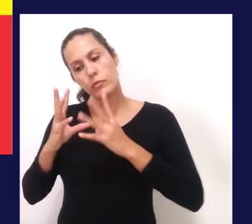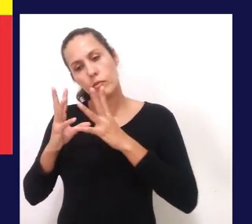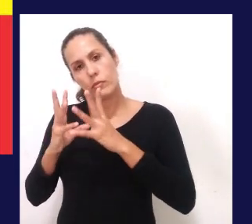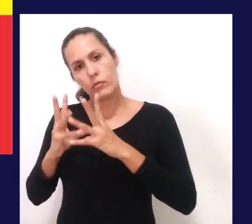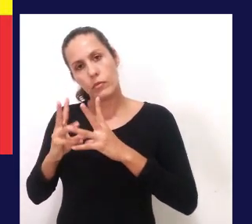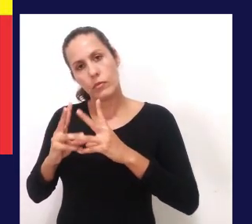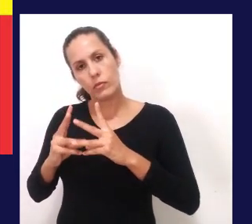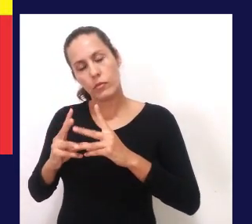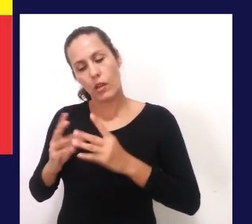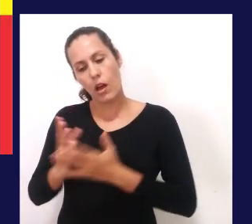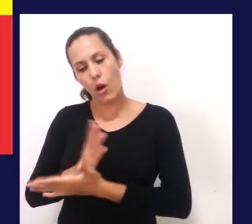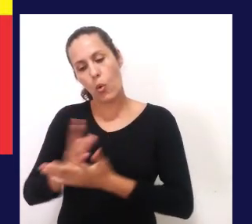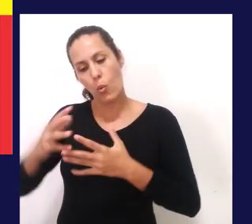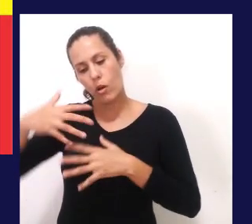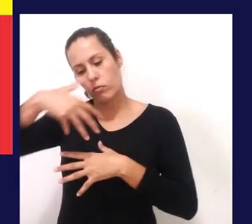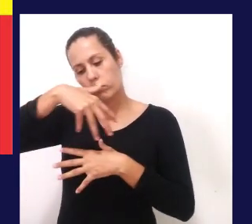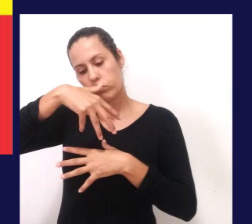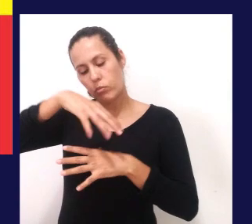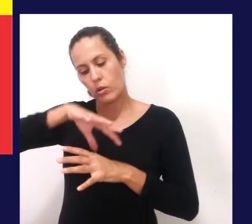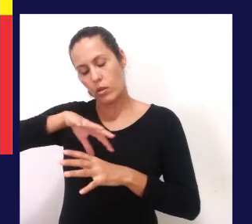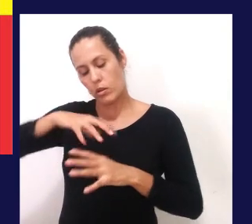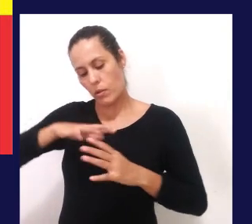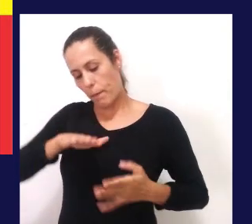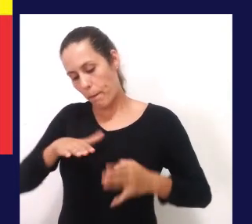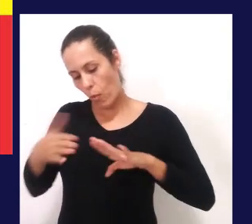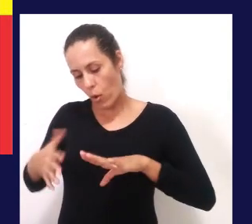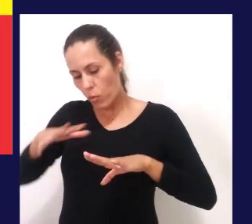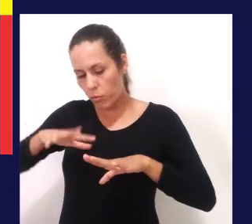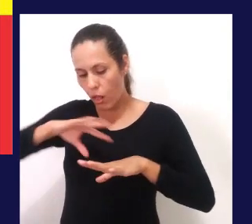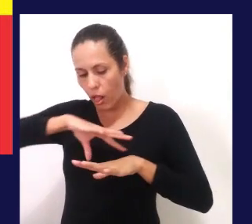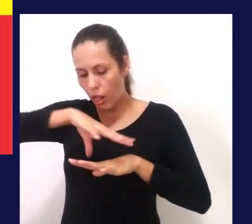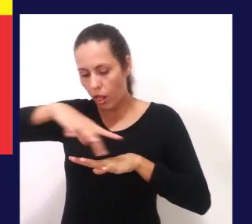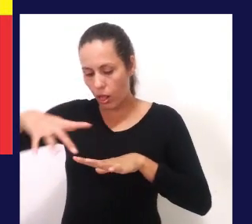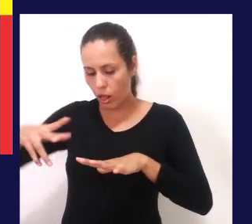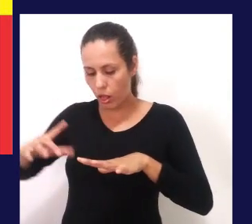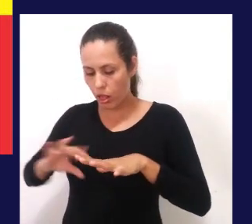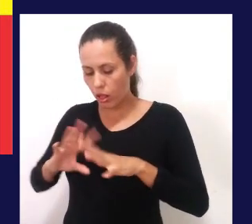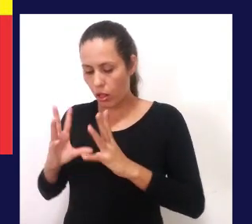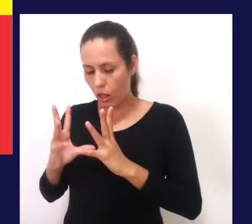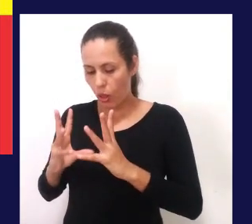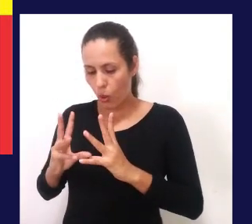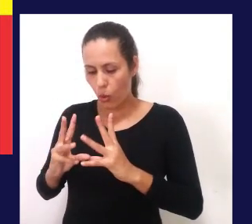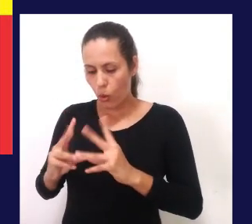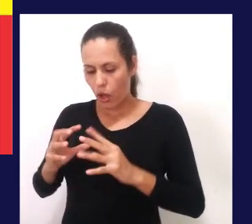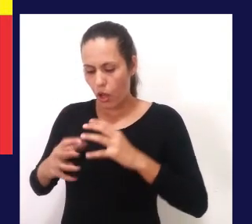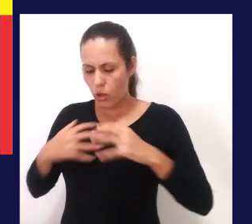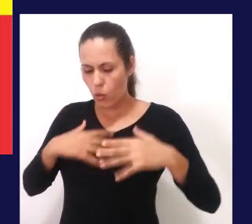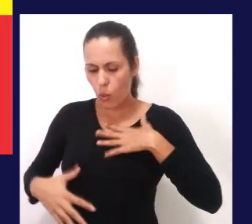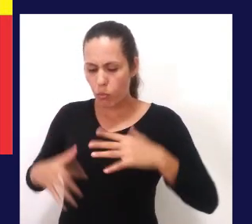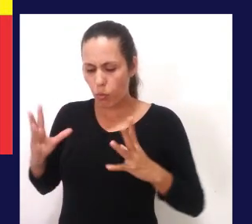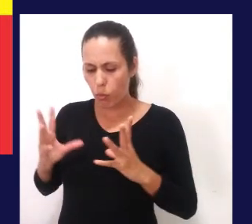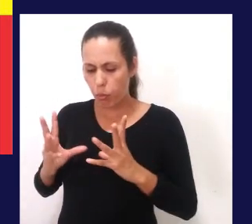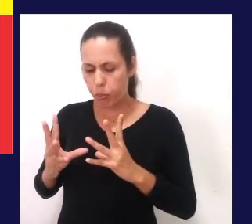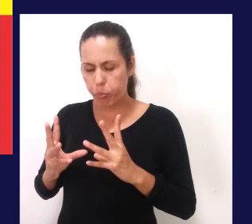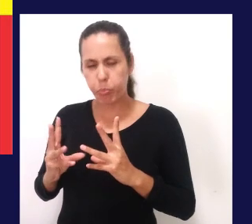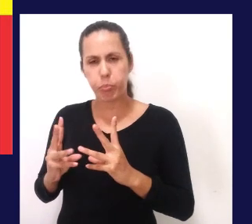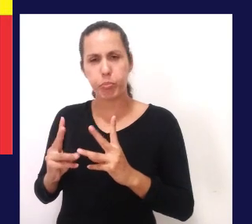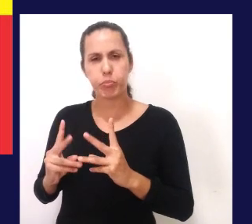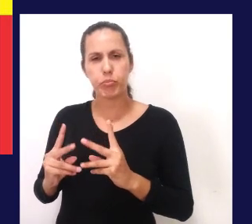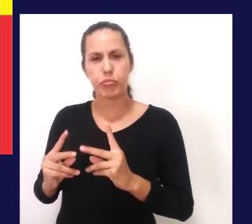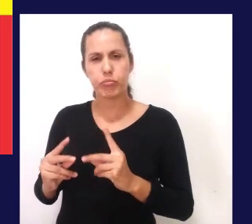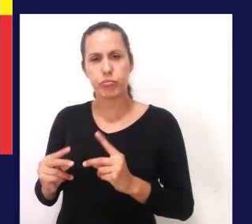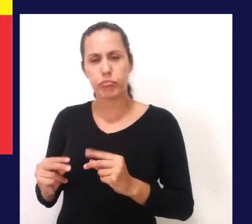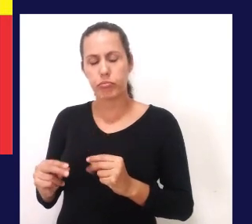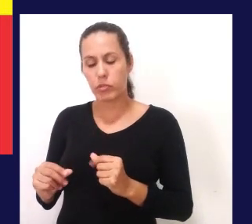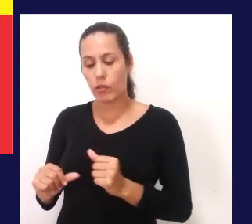E aí, o que é que vai acontecer? Vários sedimentos vão sendo colocados em cima deles. E a parte orgânica,